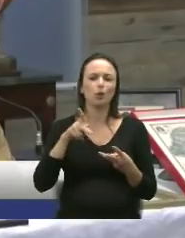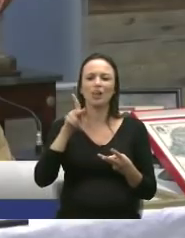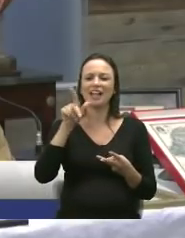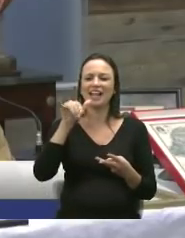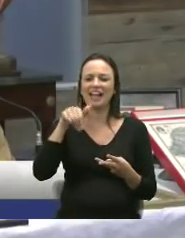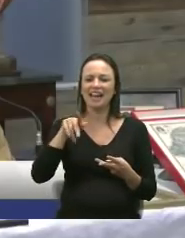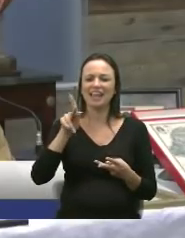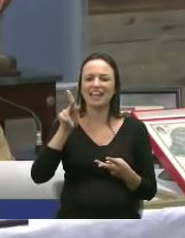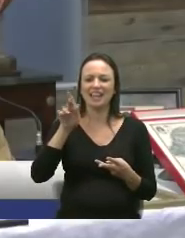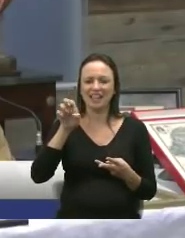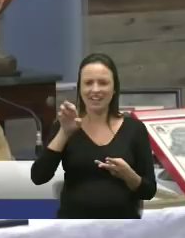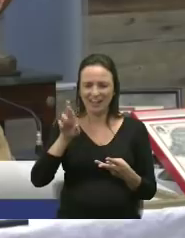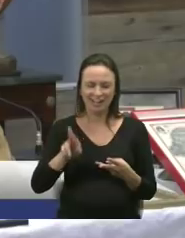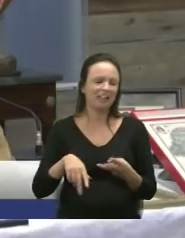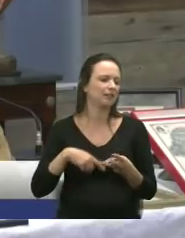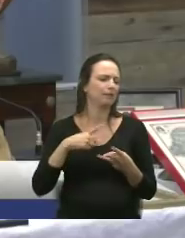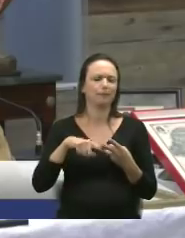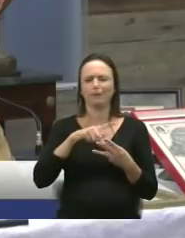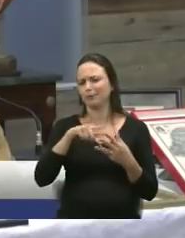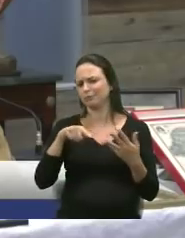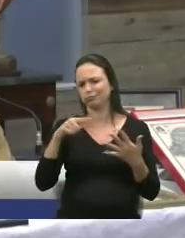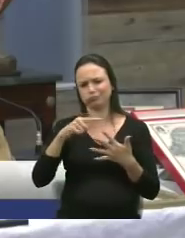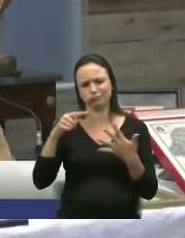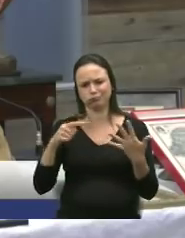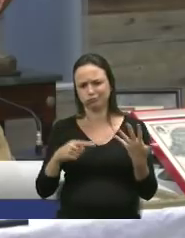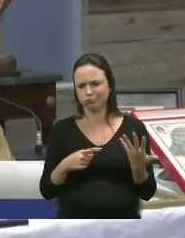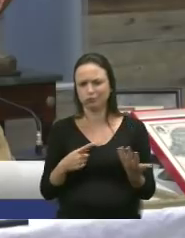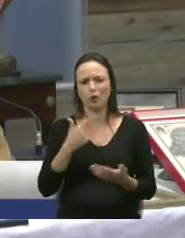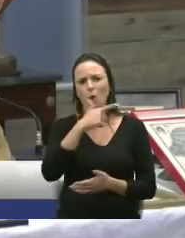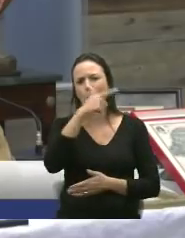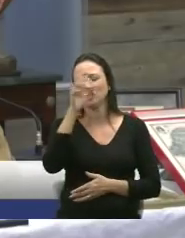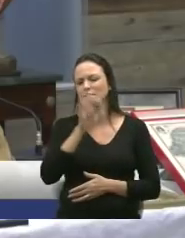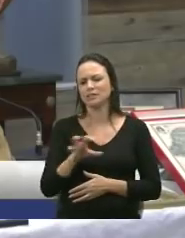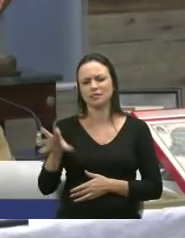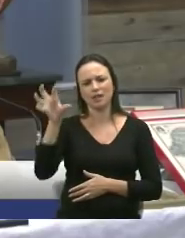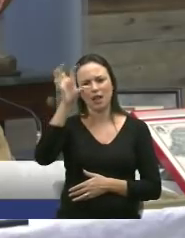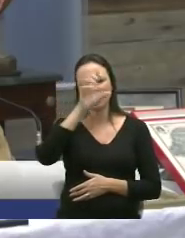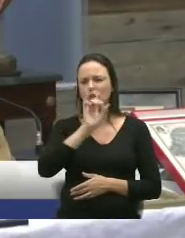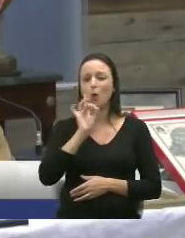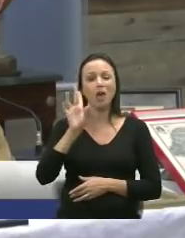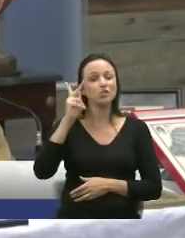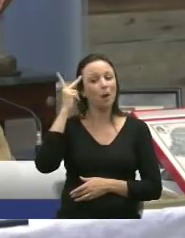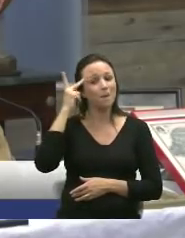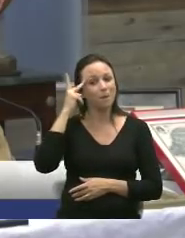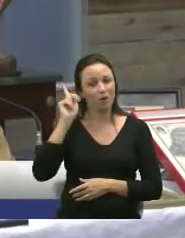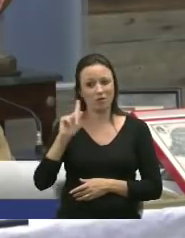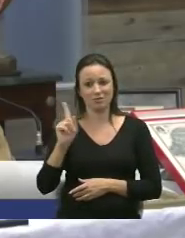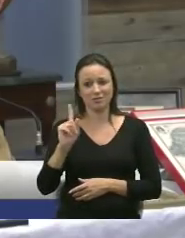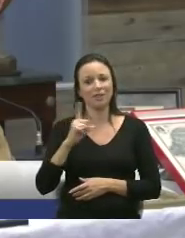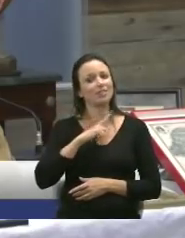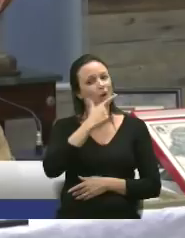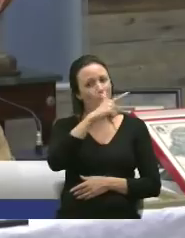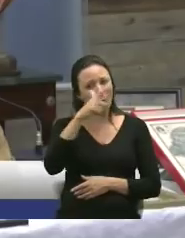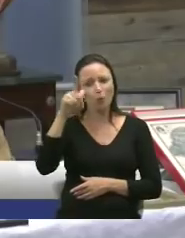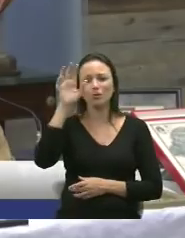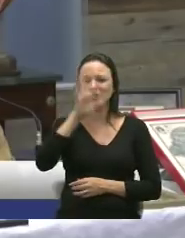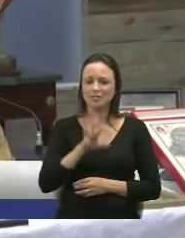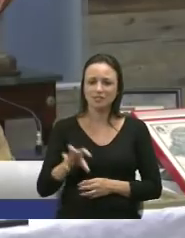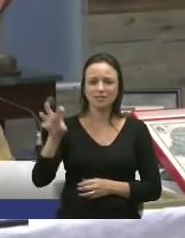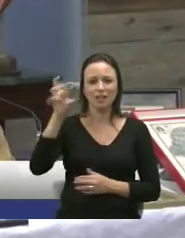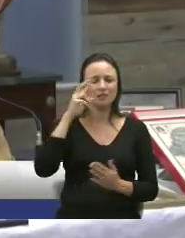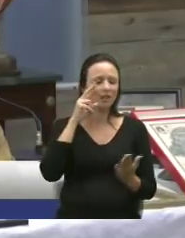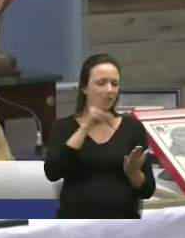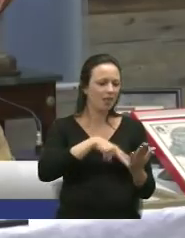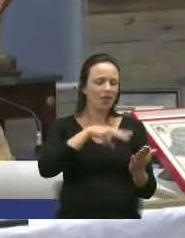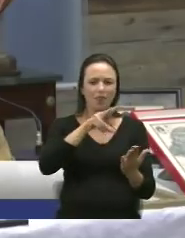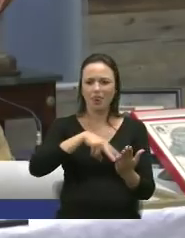Enfim, eles eram de outros estados, não eram paulistas, justamente para provar, não é só causa paulista. Lendo aqui os manifestos da época, cartões e tal,